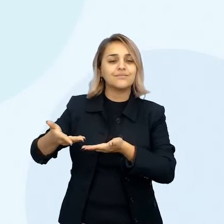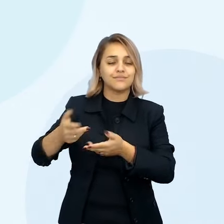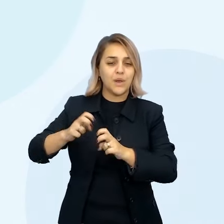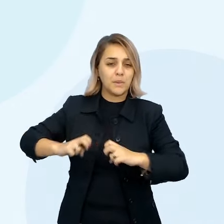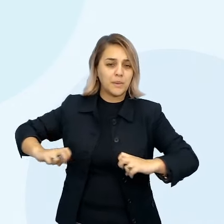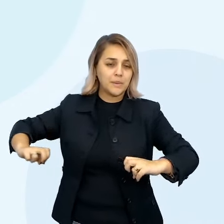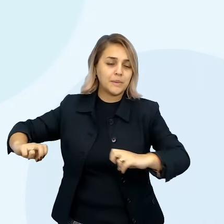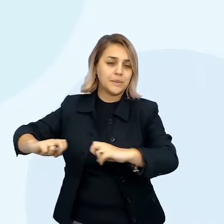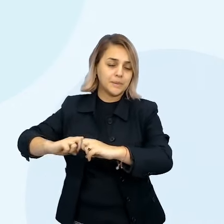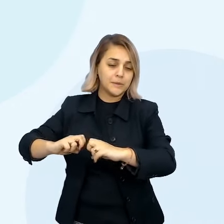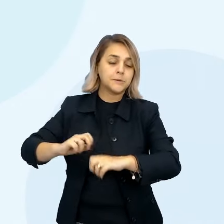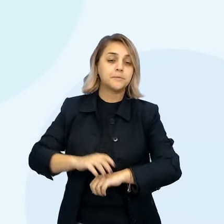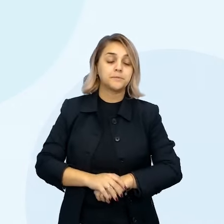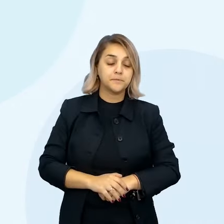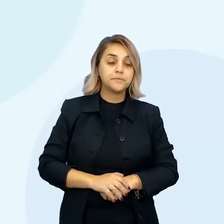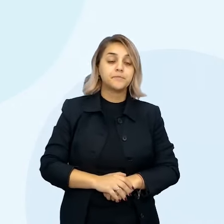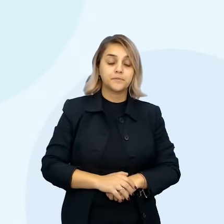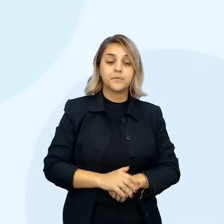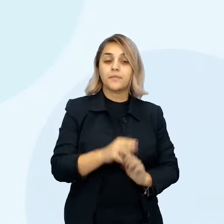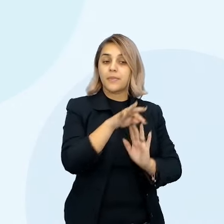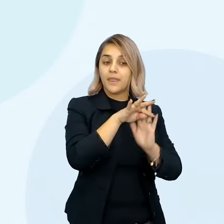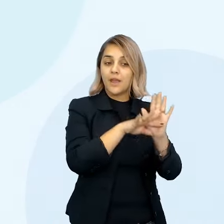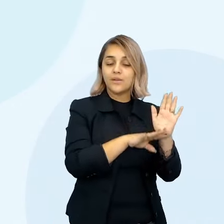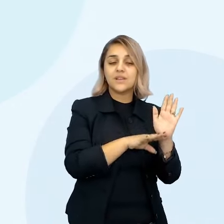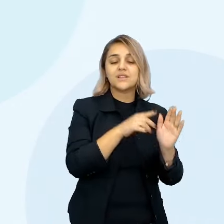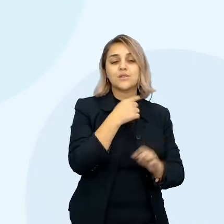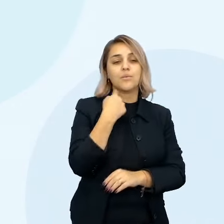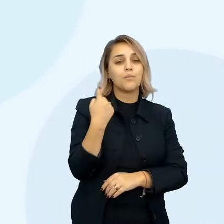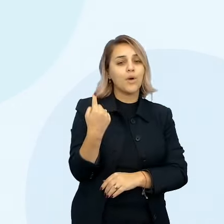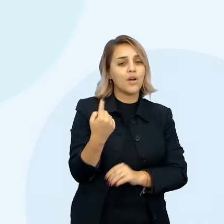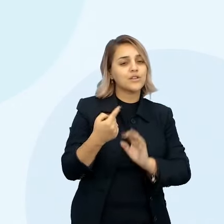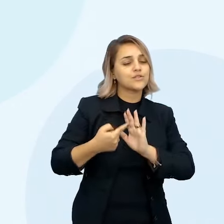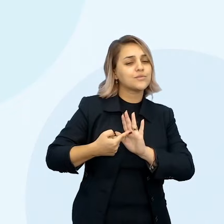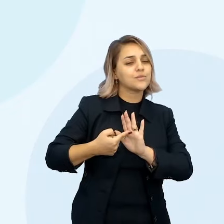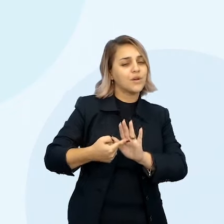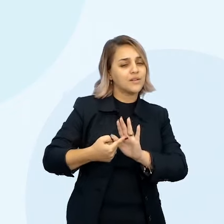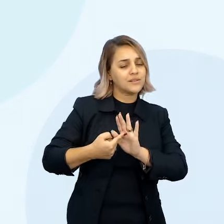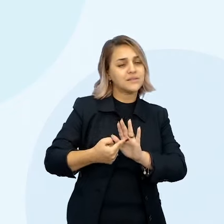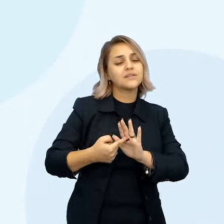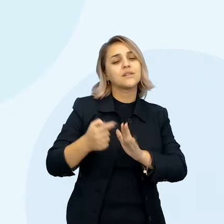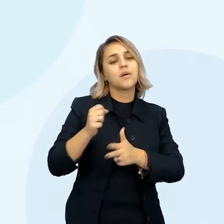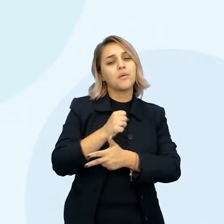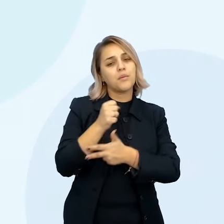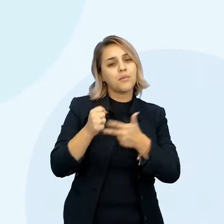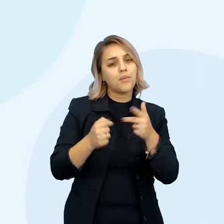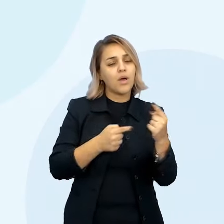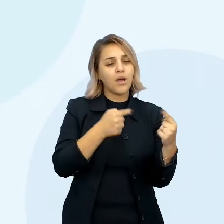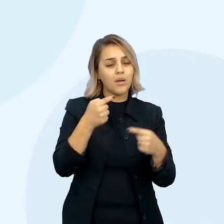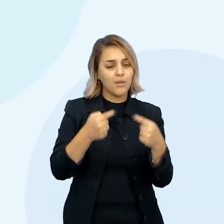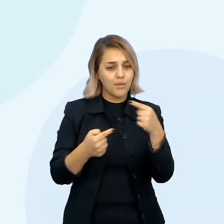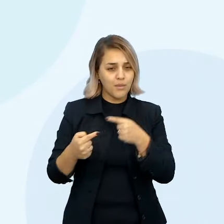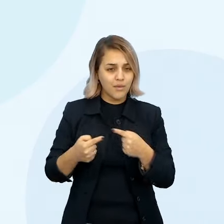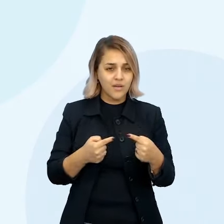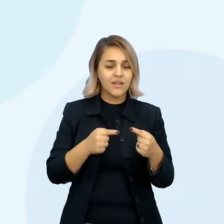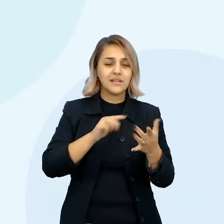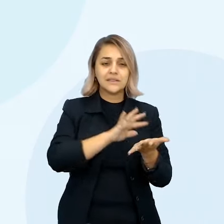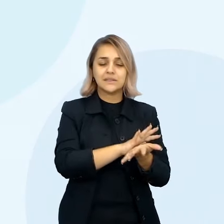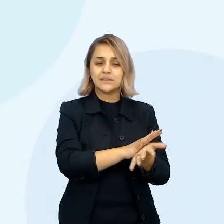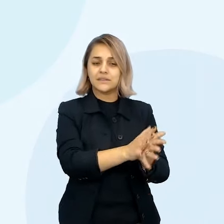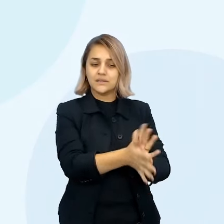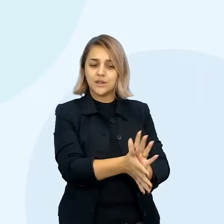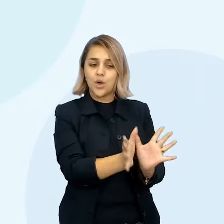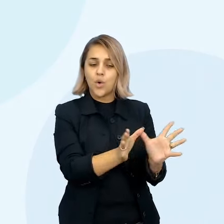texto, por exemplo, sobre a morte como resultado do poder político direcionado para extermínio de grupos